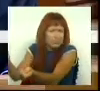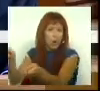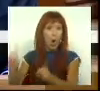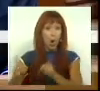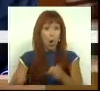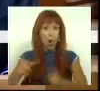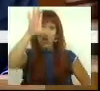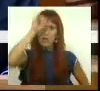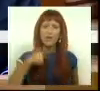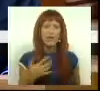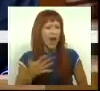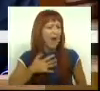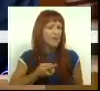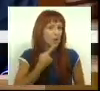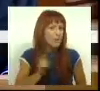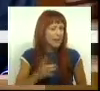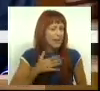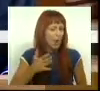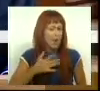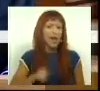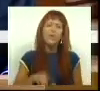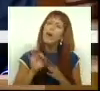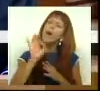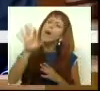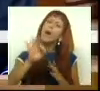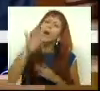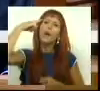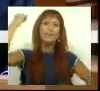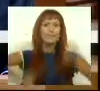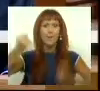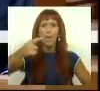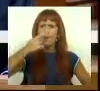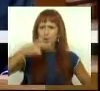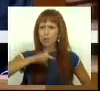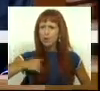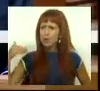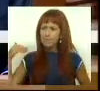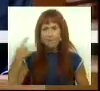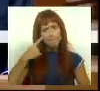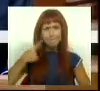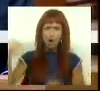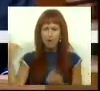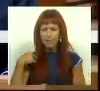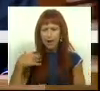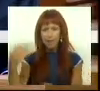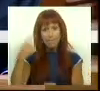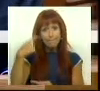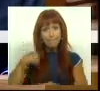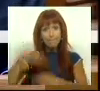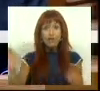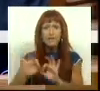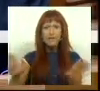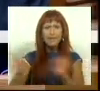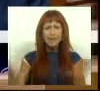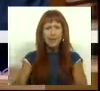aquilo que o Governo parece não querer entender é o recado dos protestos que os portugueses têm vindo a expressar, como sucedeu